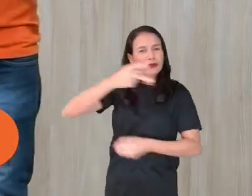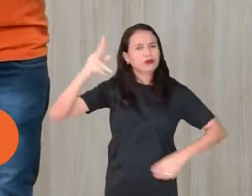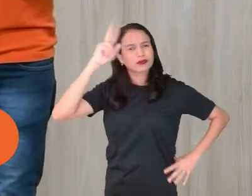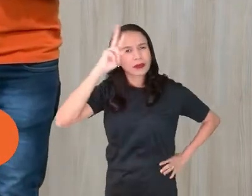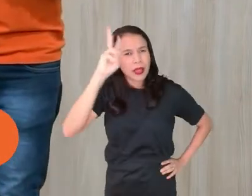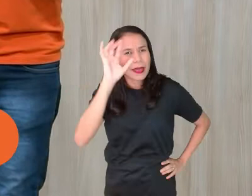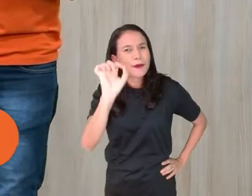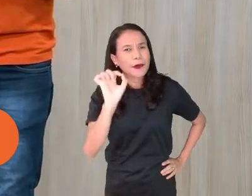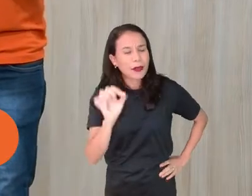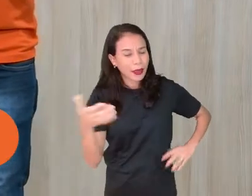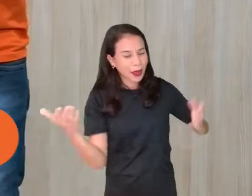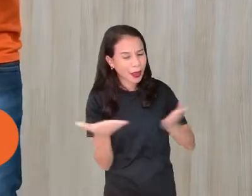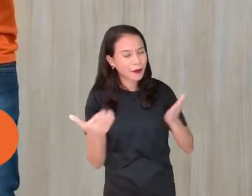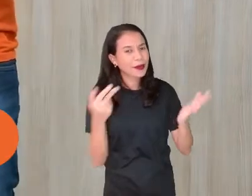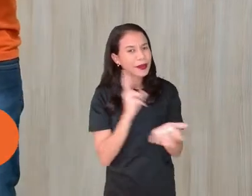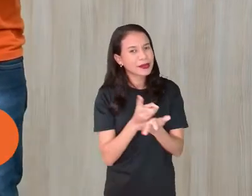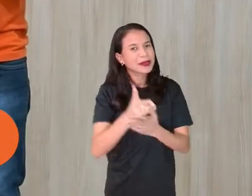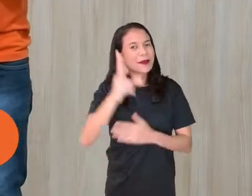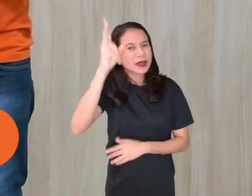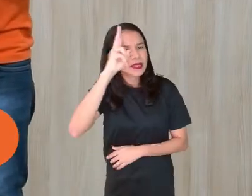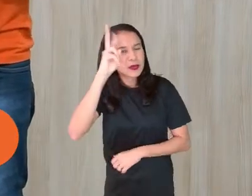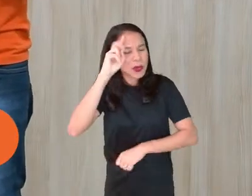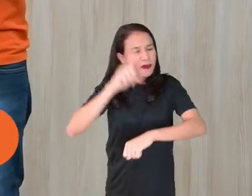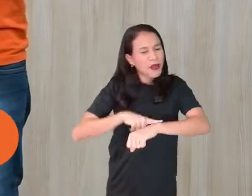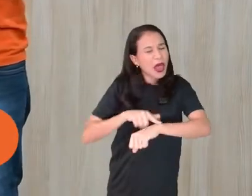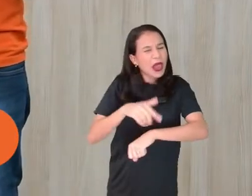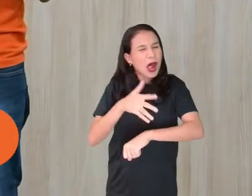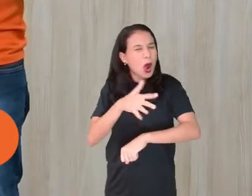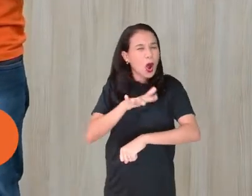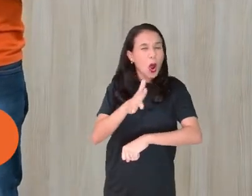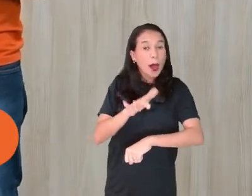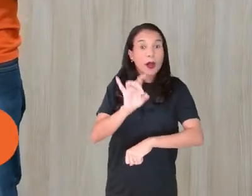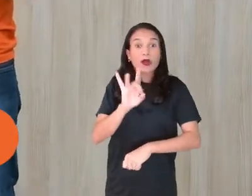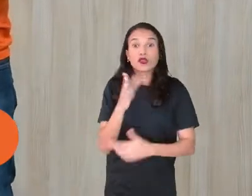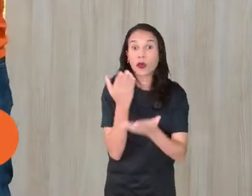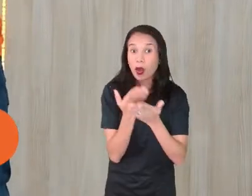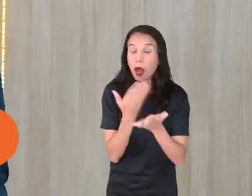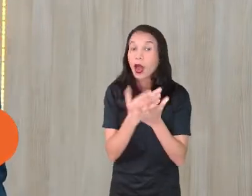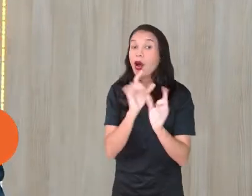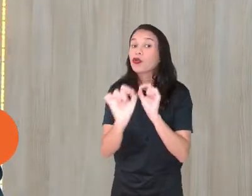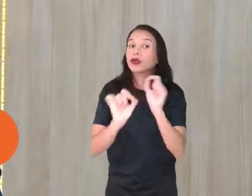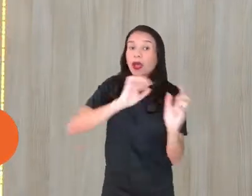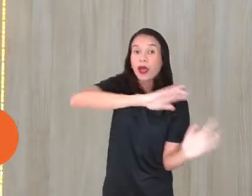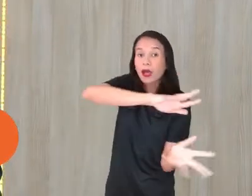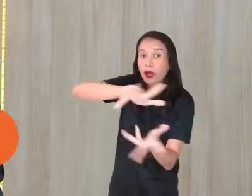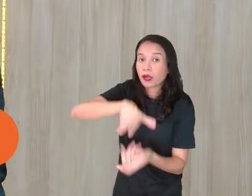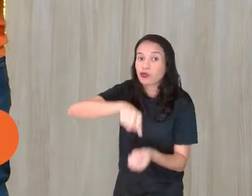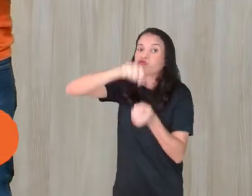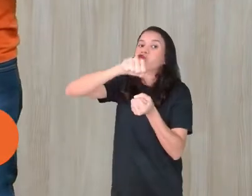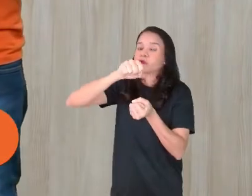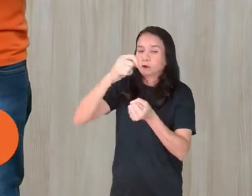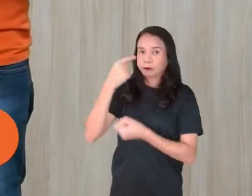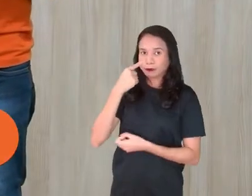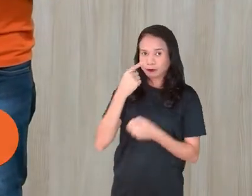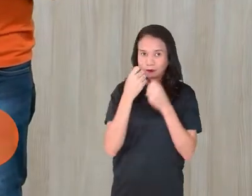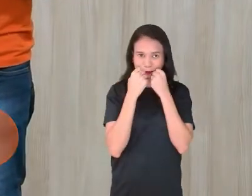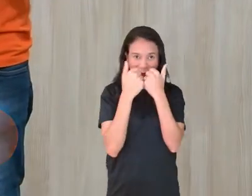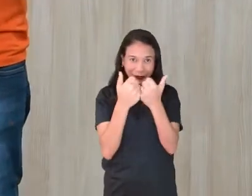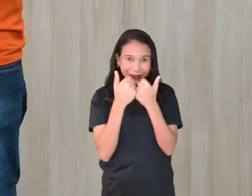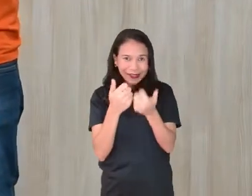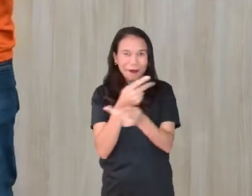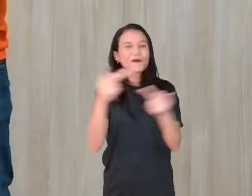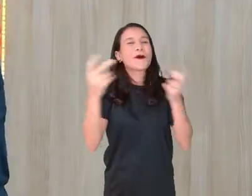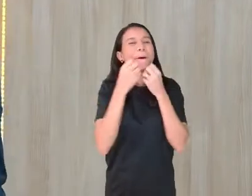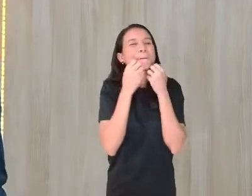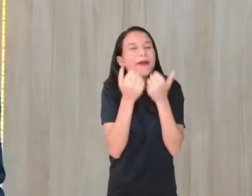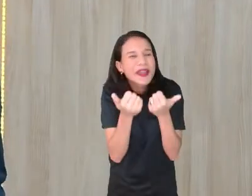lembrados que agora nas segundas-feiras, né, nesse horáriozinho, é só aula de sustentabilidade. Beleza? Como é que